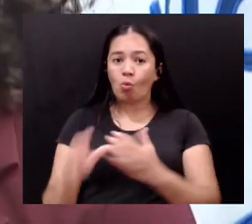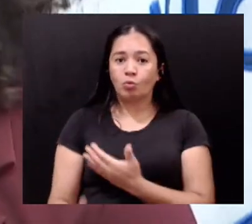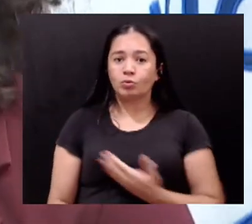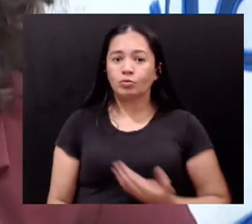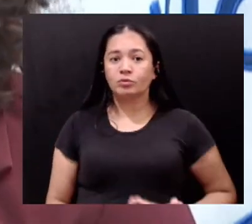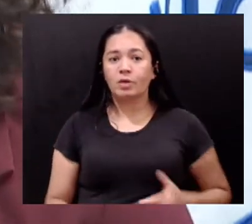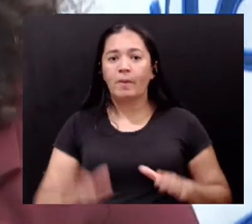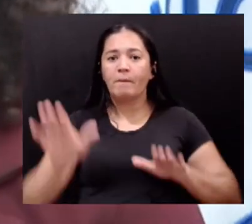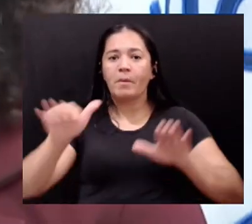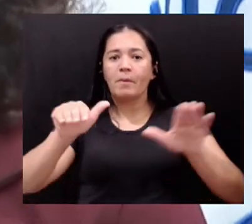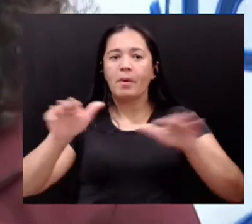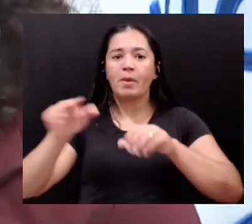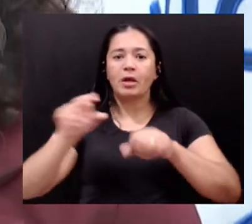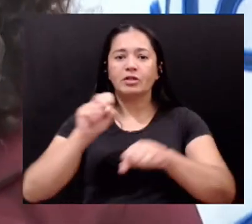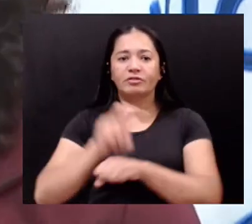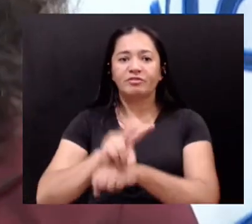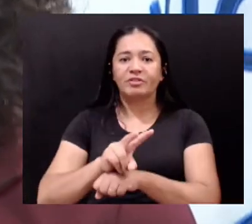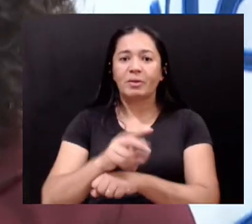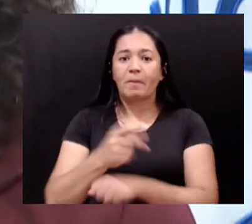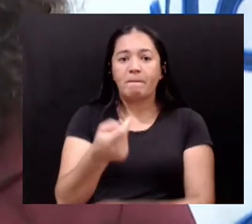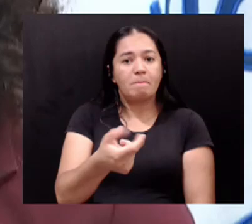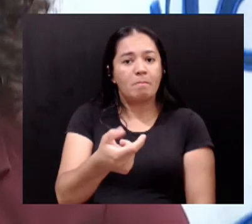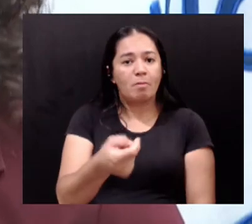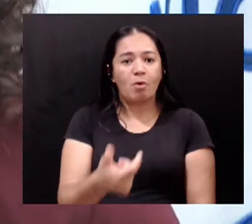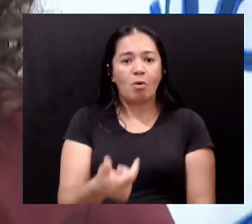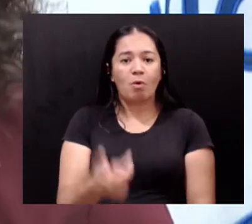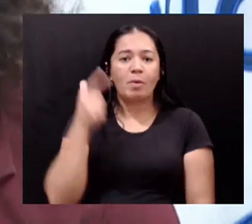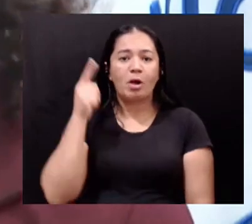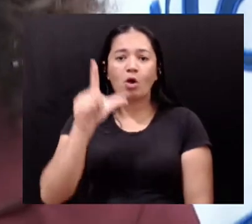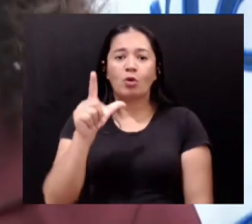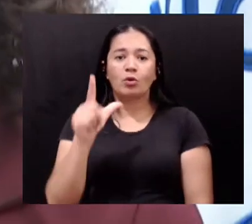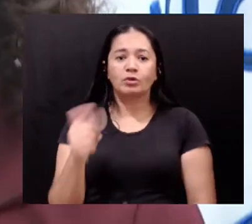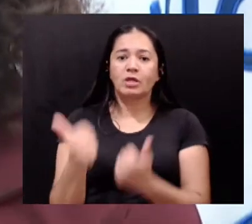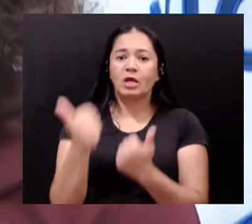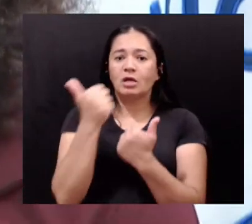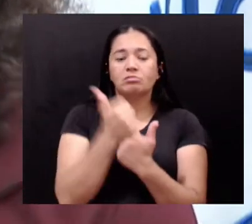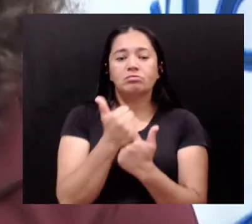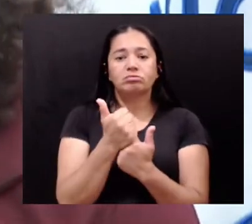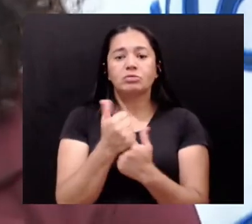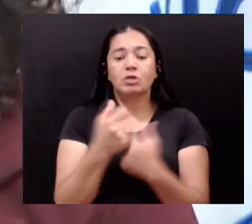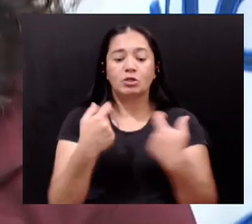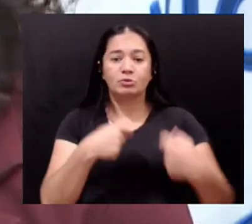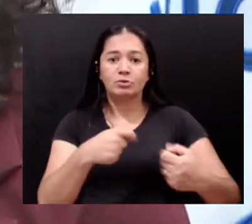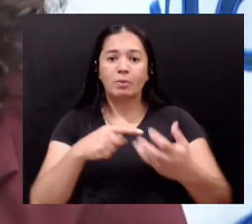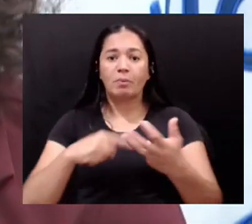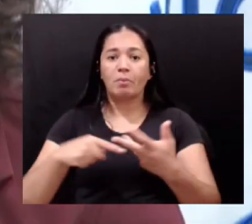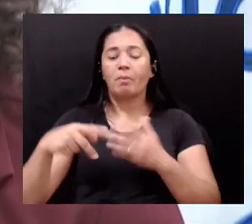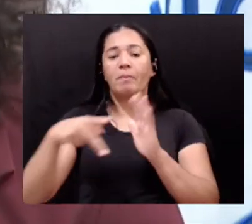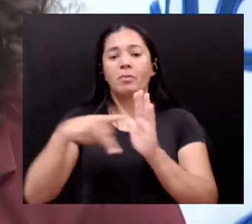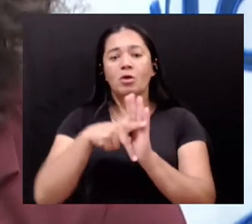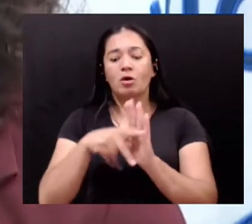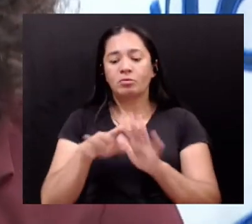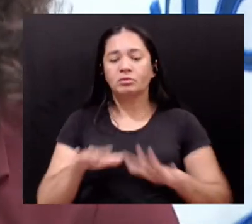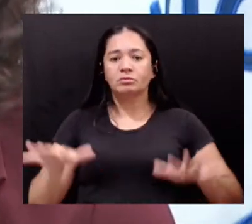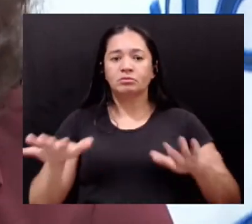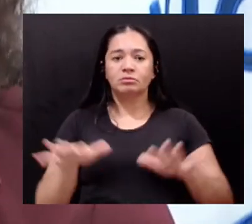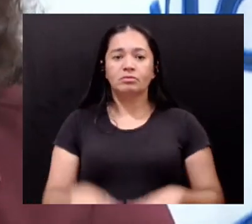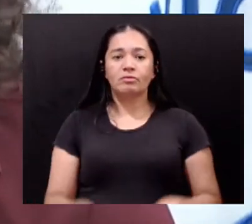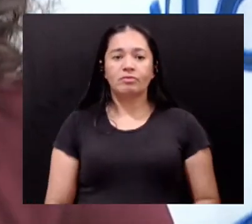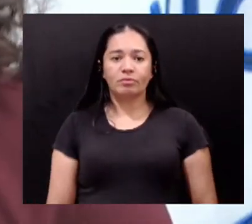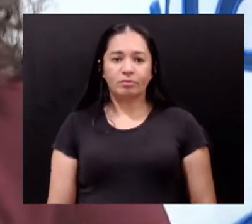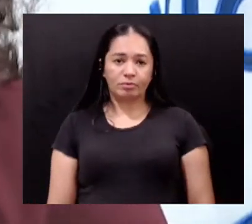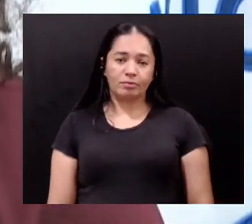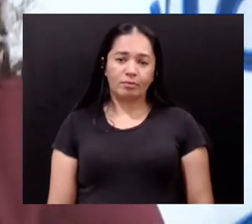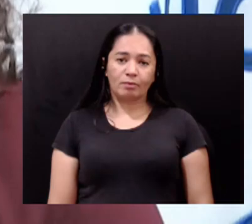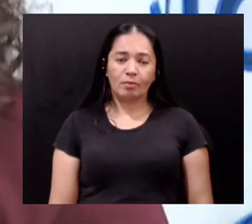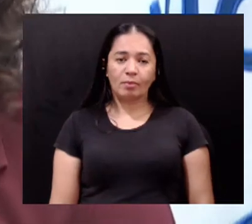momento insuficiente para conseguir cobrir as necessidades da rede. Então, nós também, além da questão da recomposição salarial, das melhores